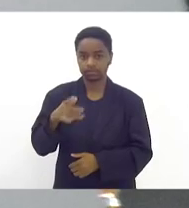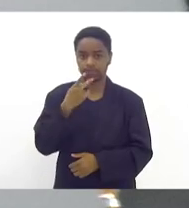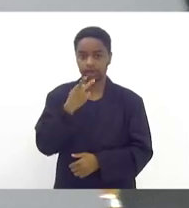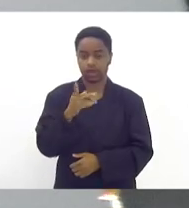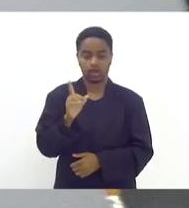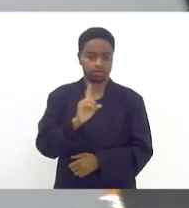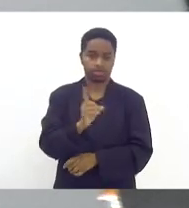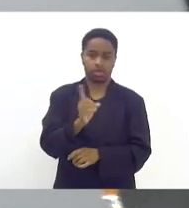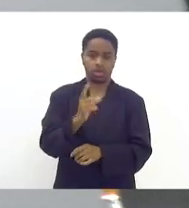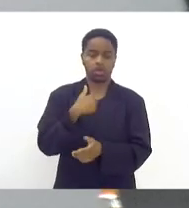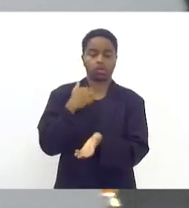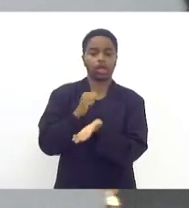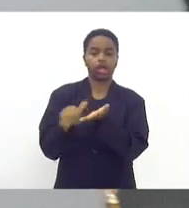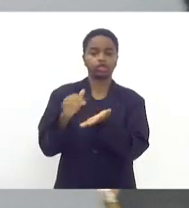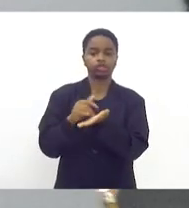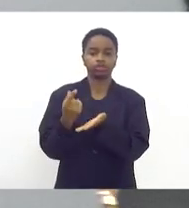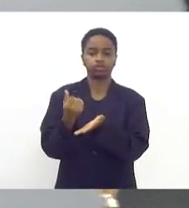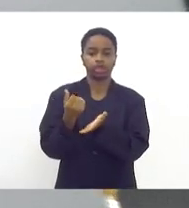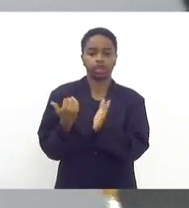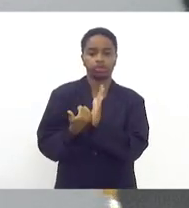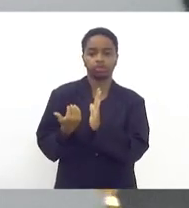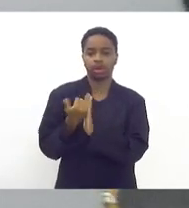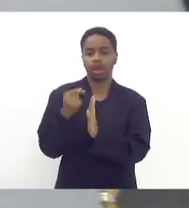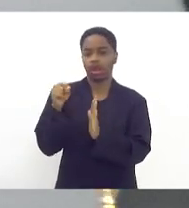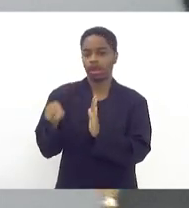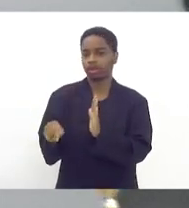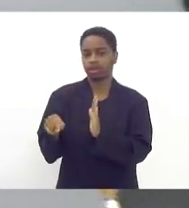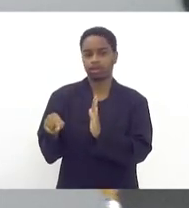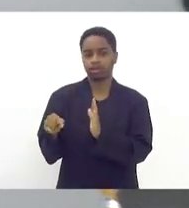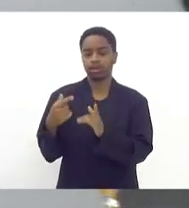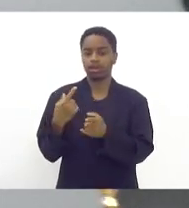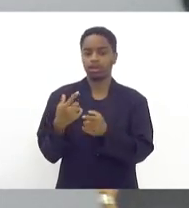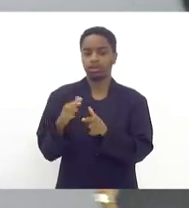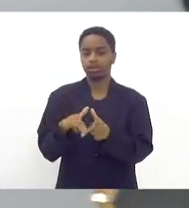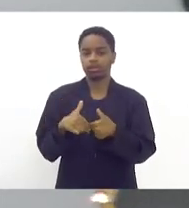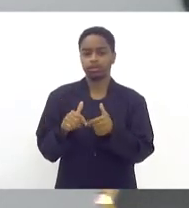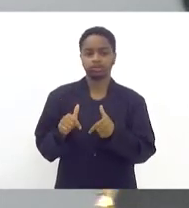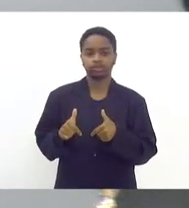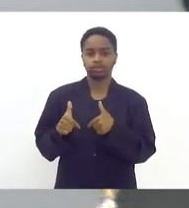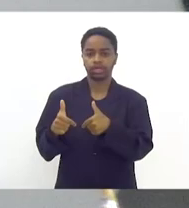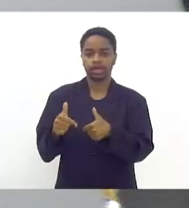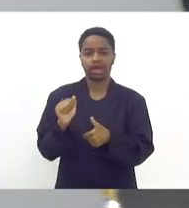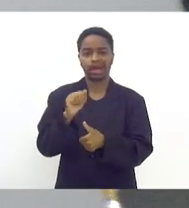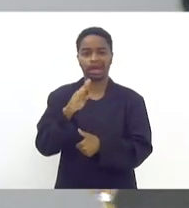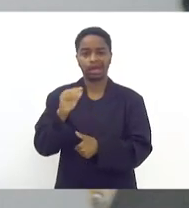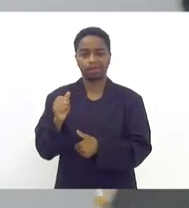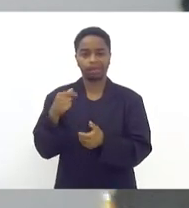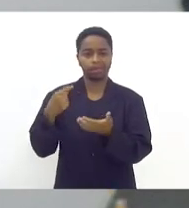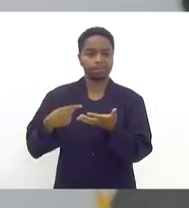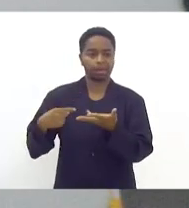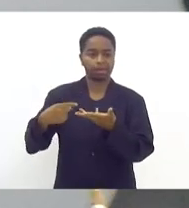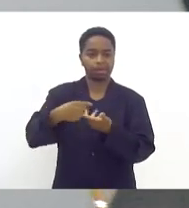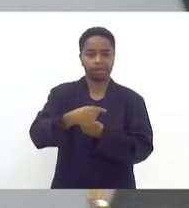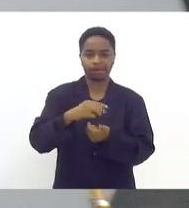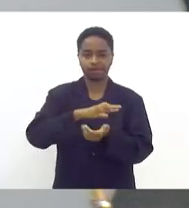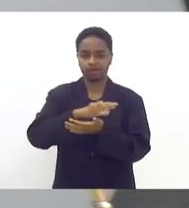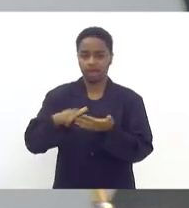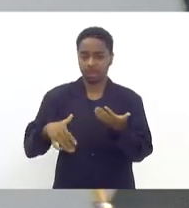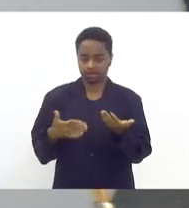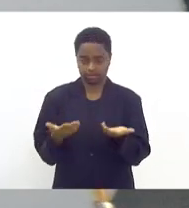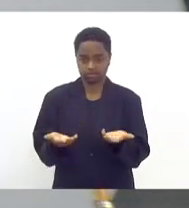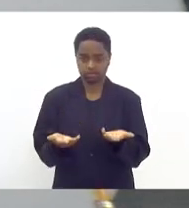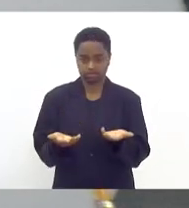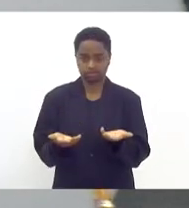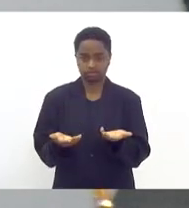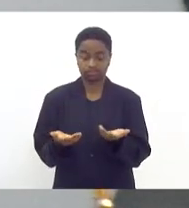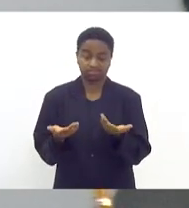não eu estou gastando muito realmente aqui com com essas intervenções é ABA é isso é aquilo e e etc e tal